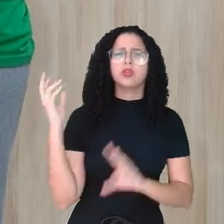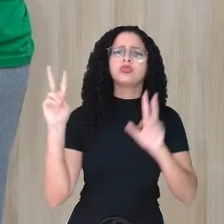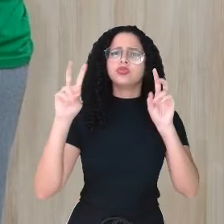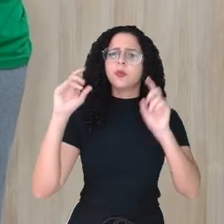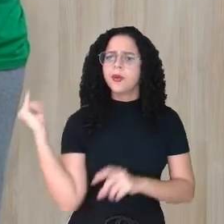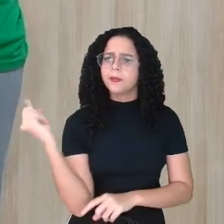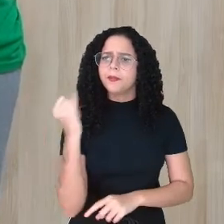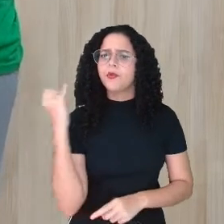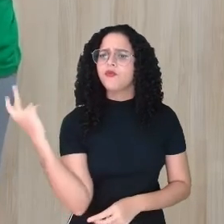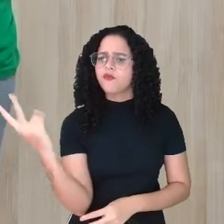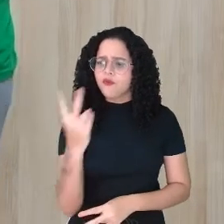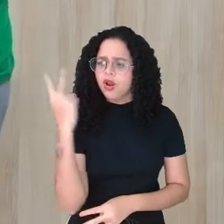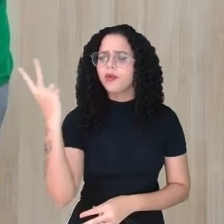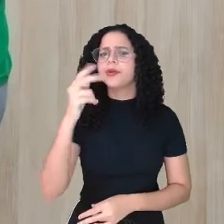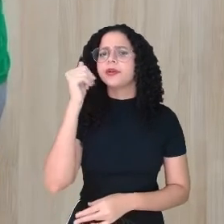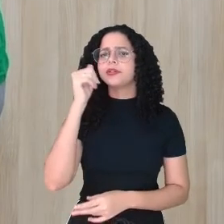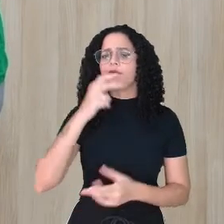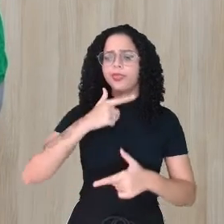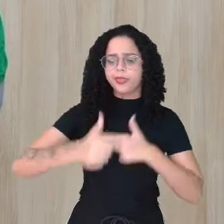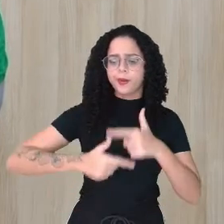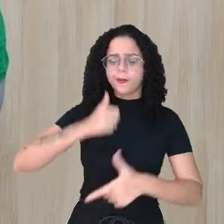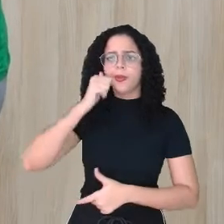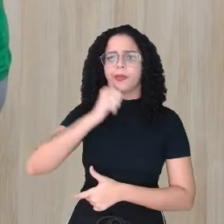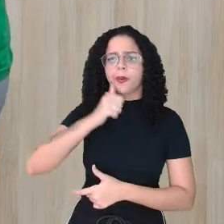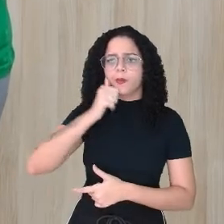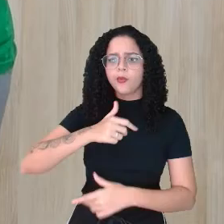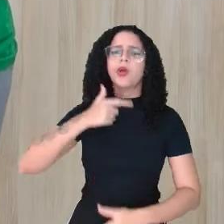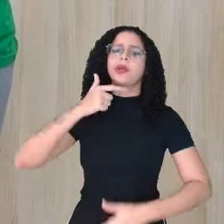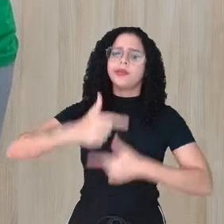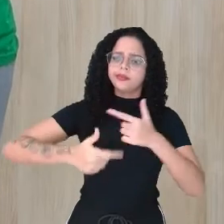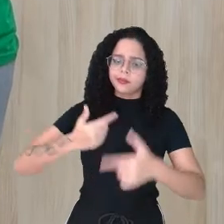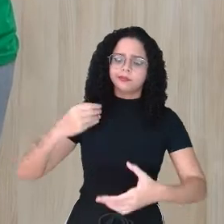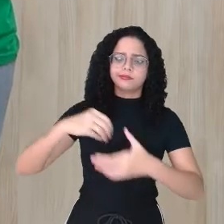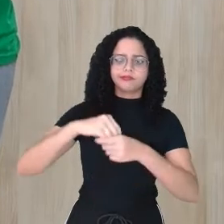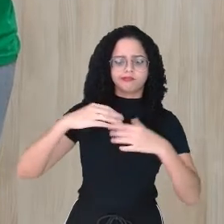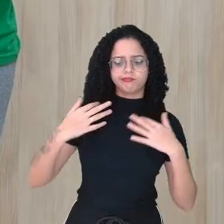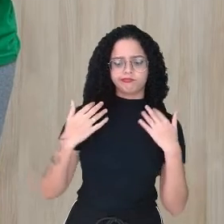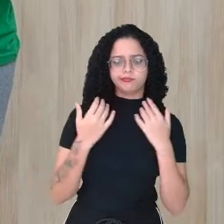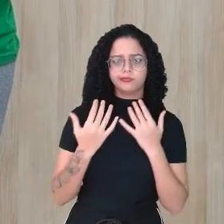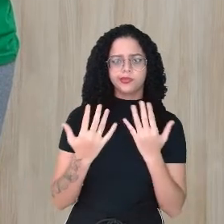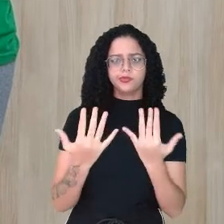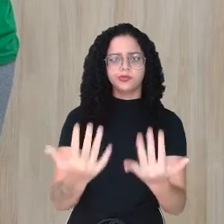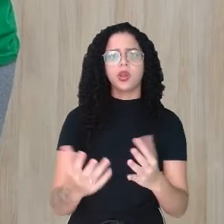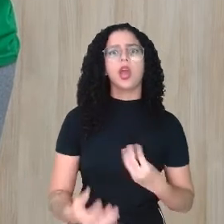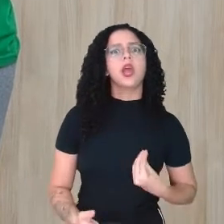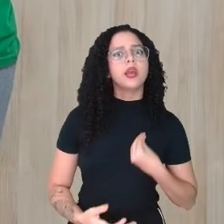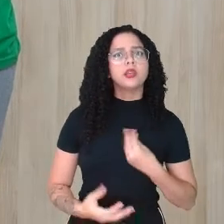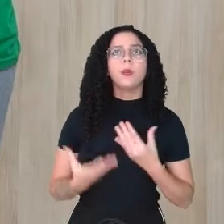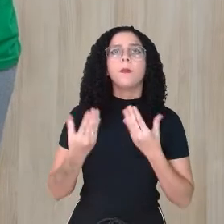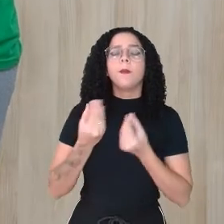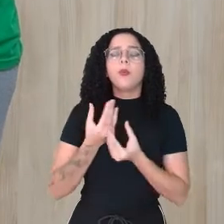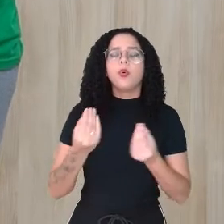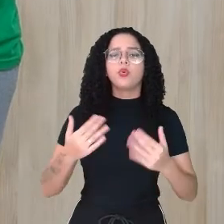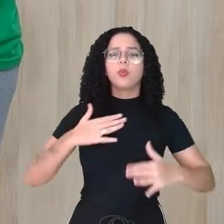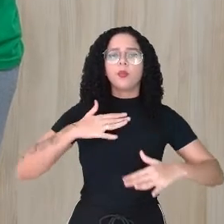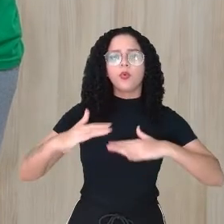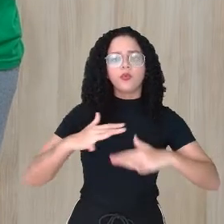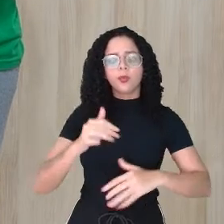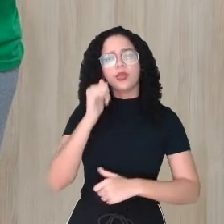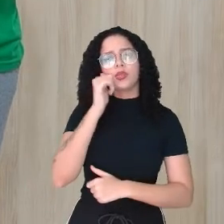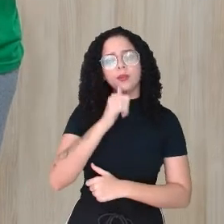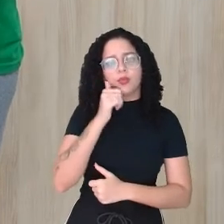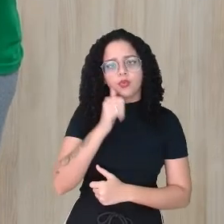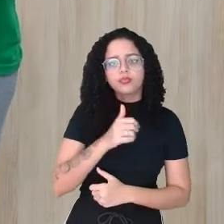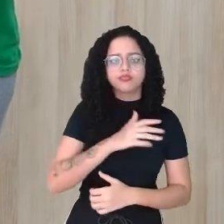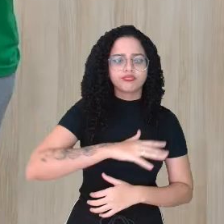de valorizar o trabalho da mulher, dessa mulher camponesa, né? A gente falou aí que existem muitos movimentos de mulheres